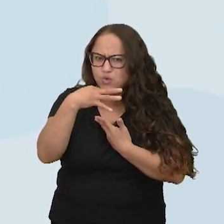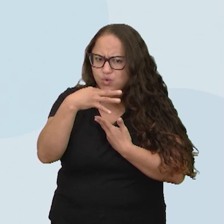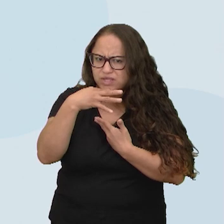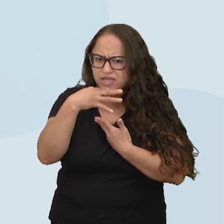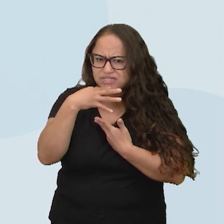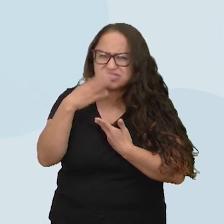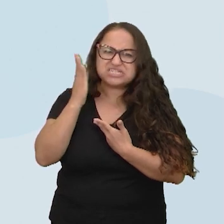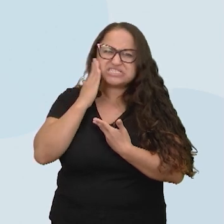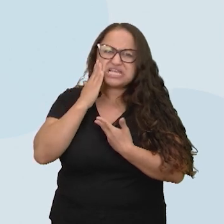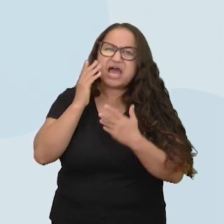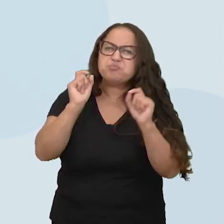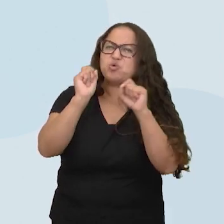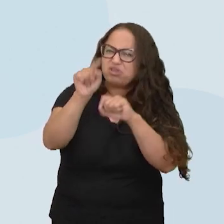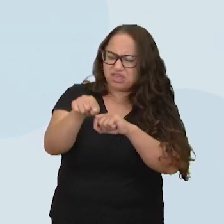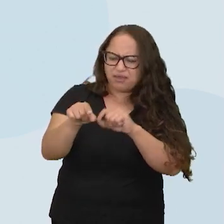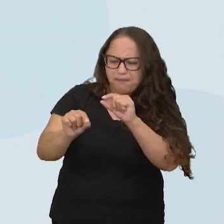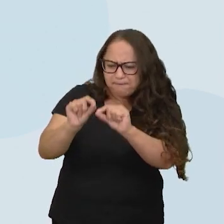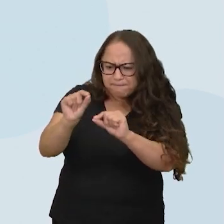são partículas